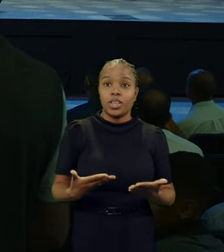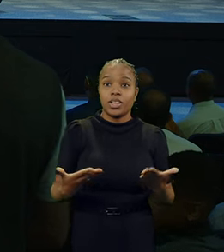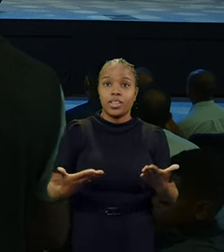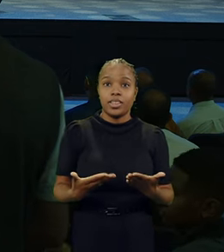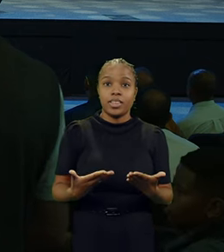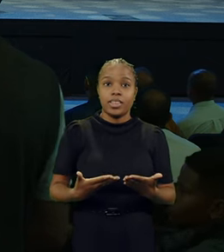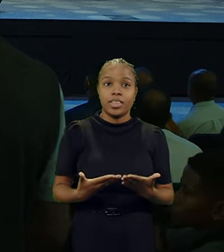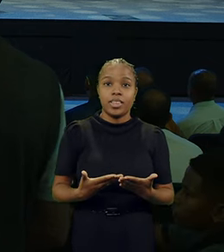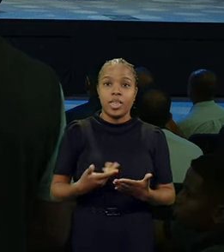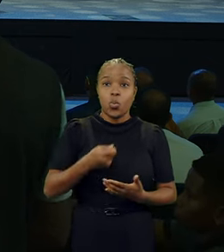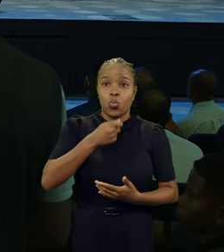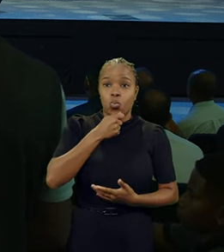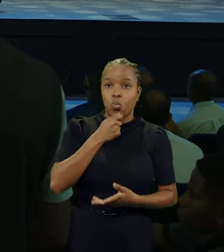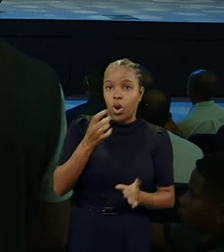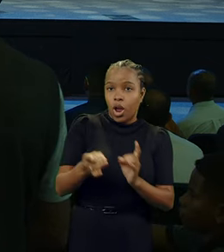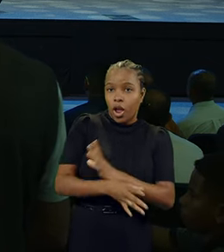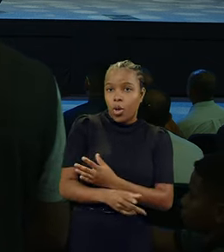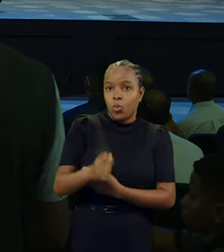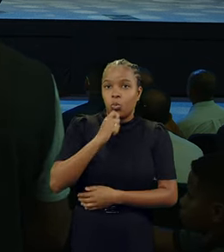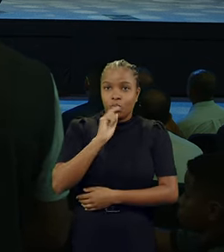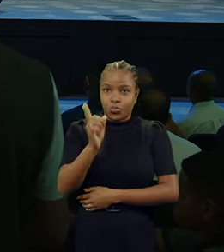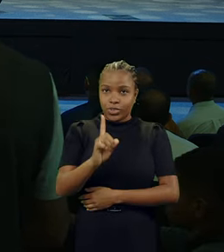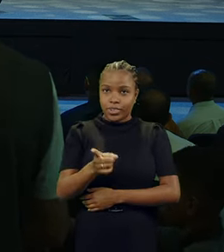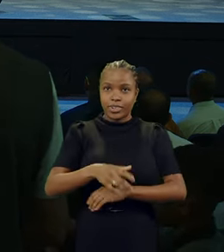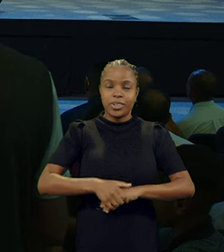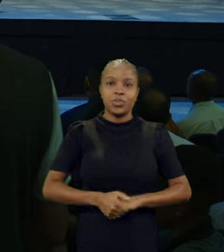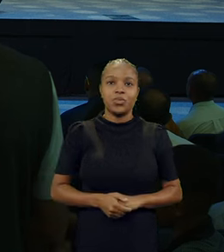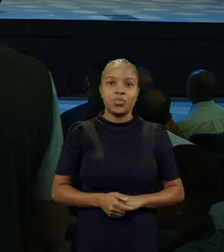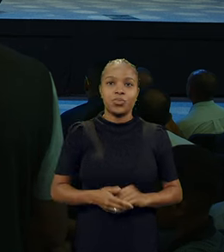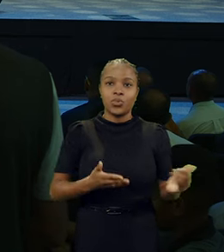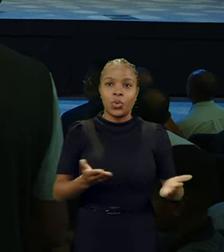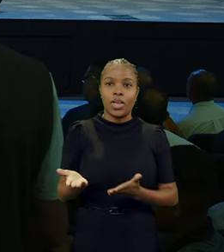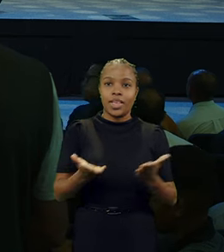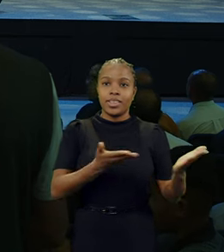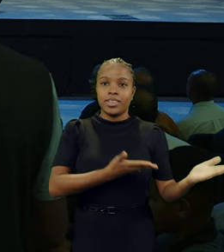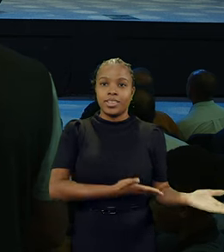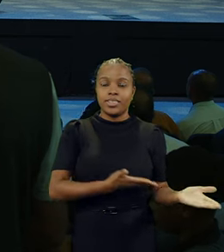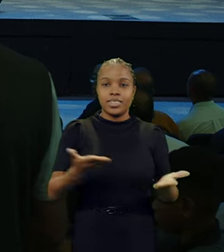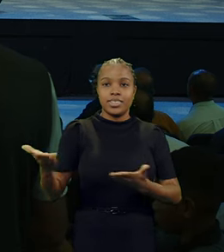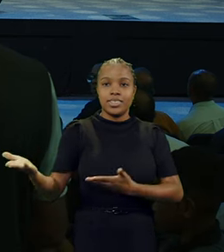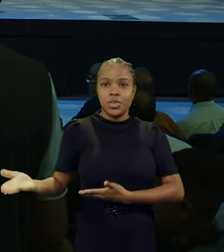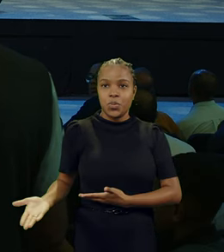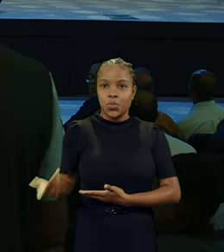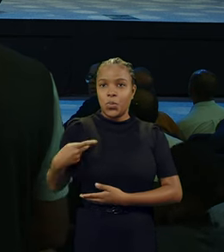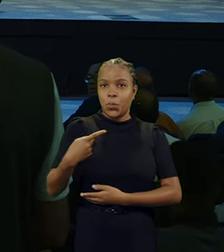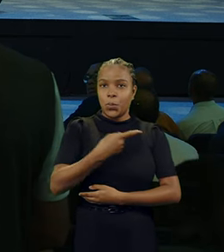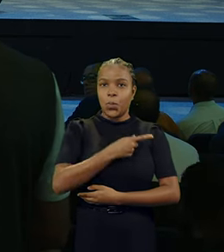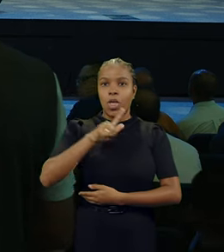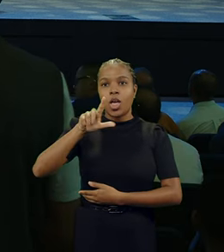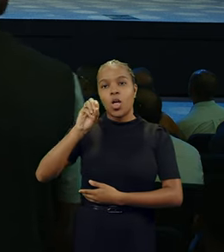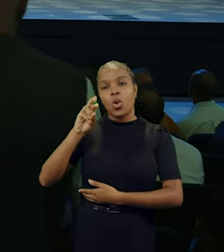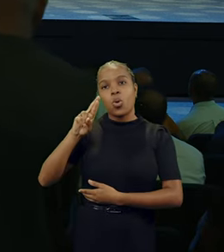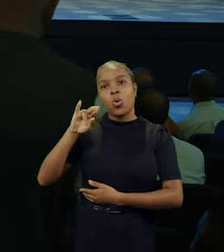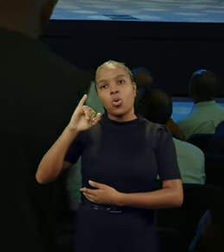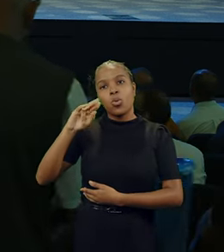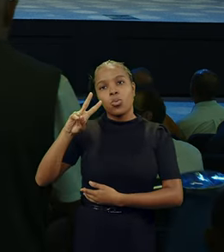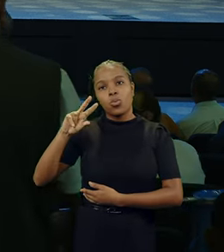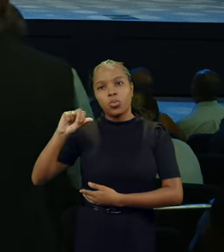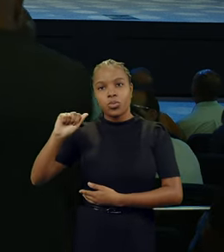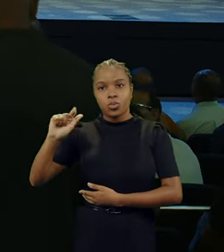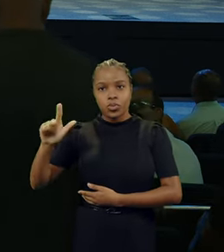acabou ainda. Então vamos tomar posse dessa palavra. Vamos receber nosso pastor Lorival de Almeida com palmas